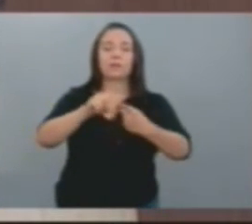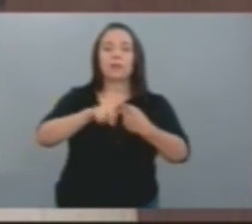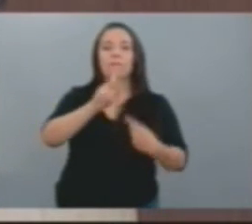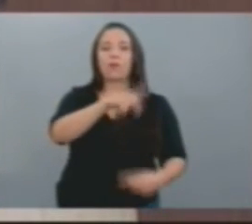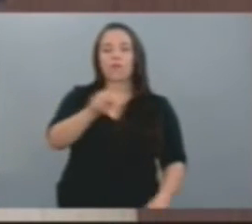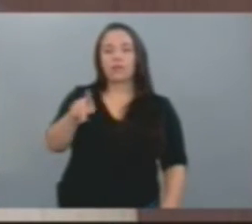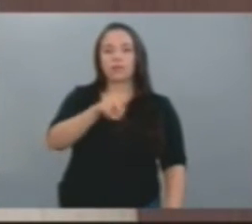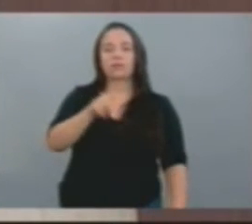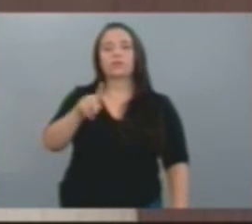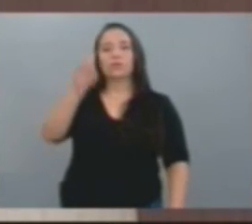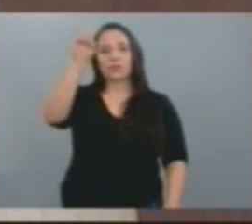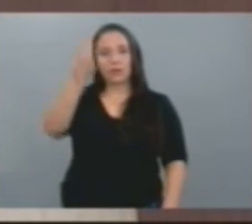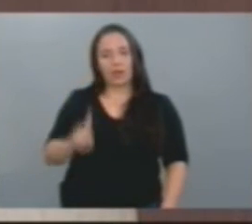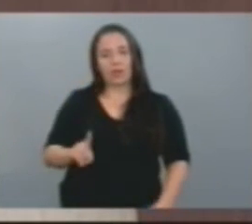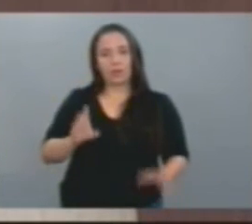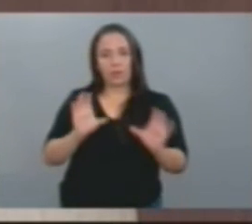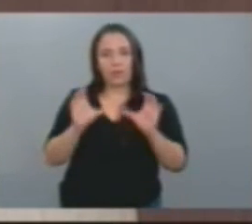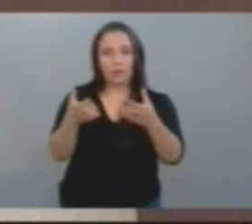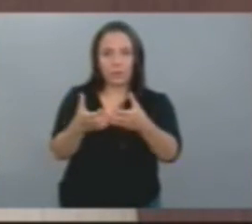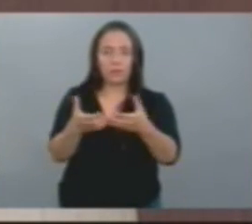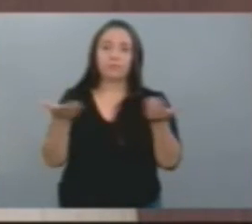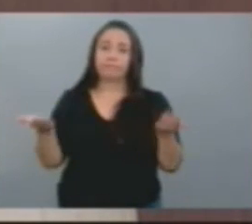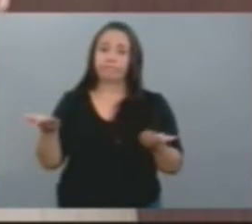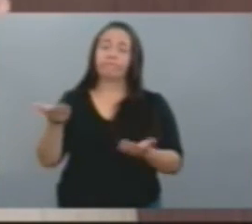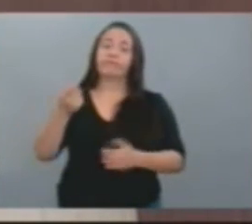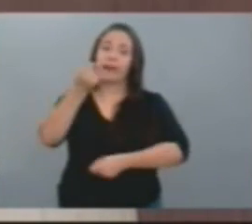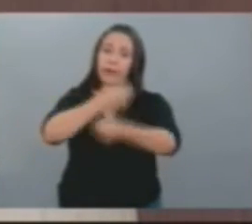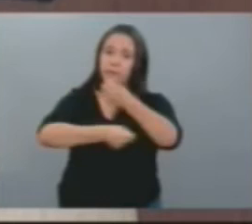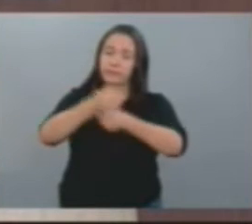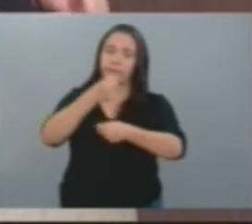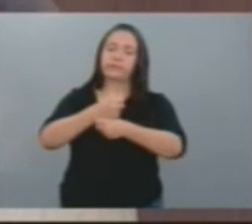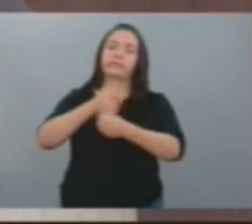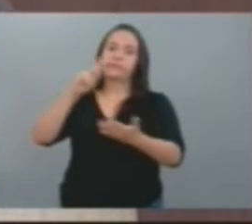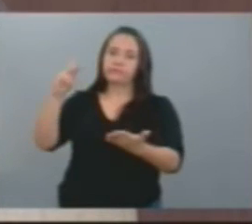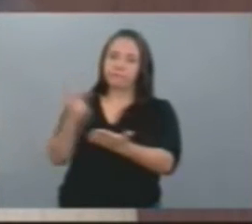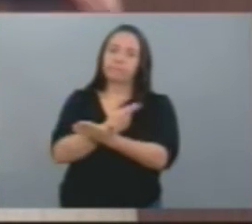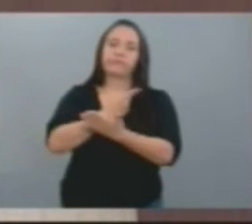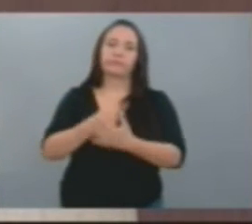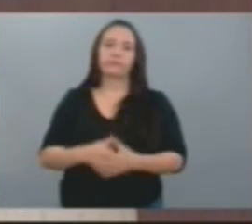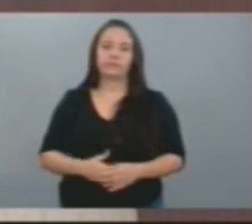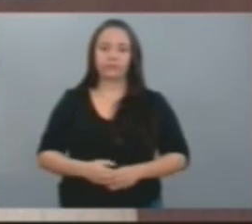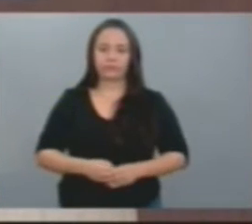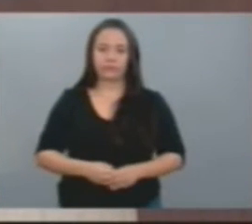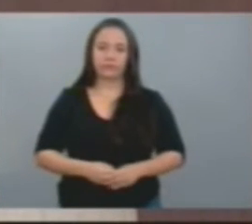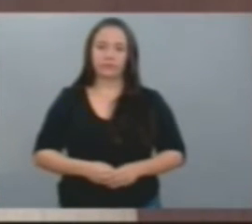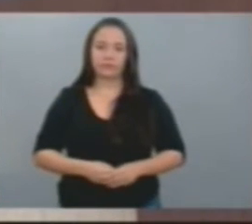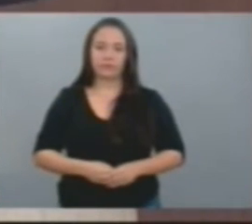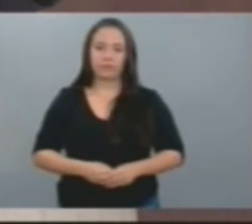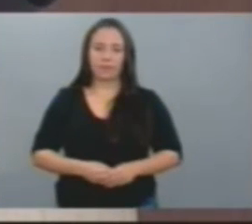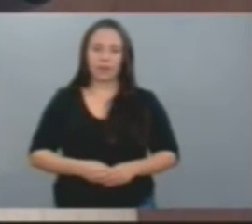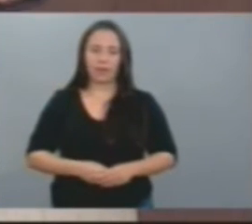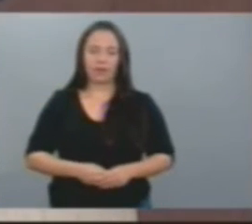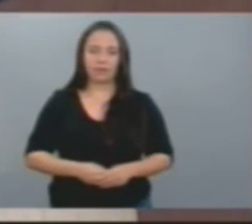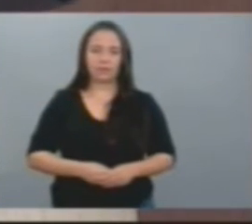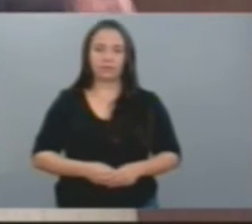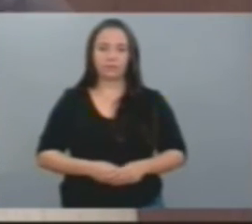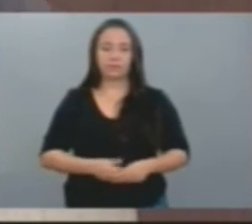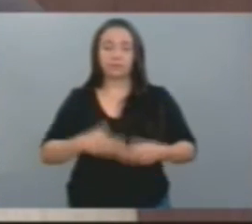turma. Dezembro do ano passado. Por isso, inclusive, houve